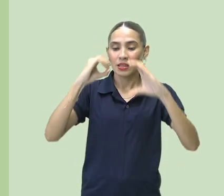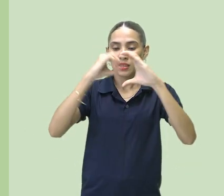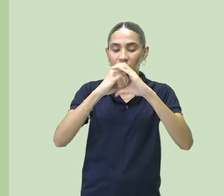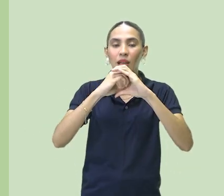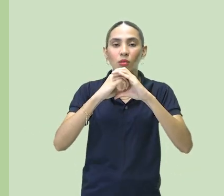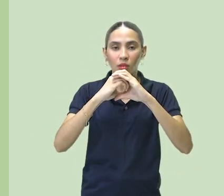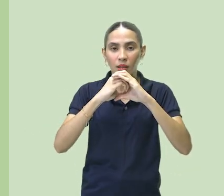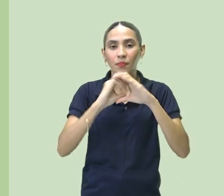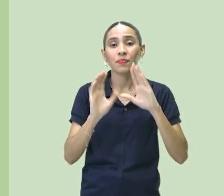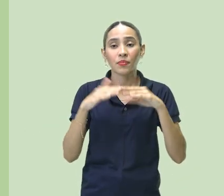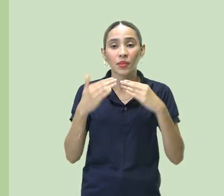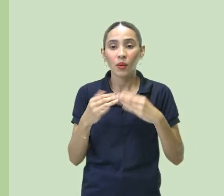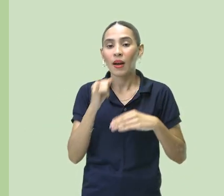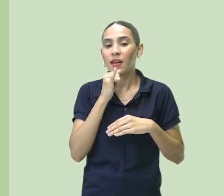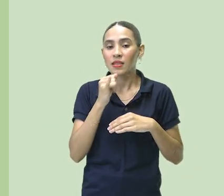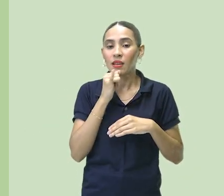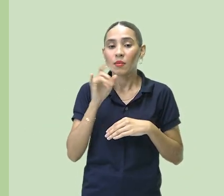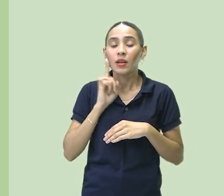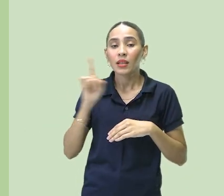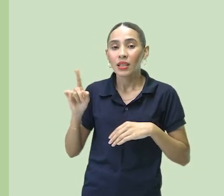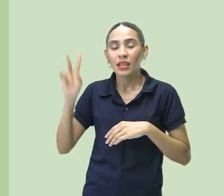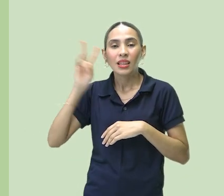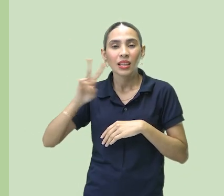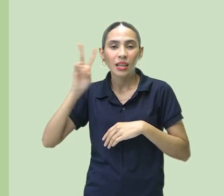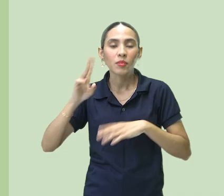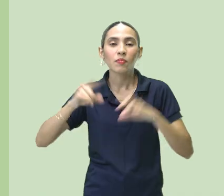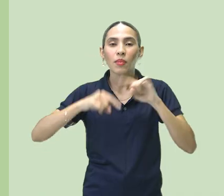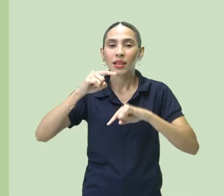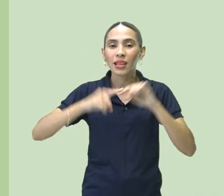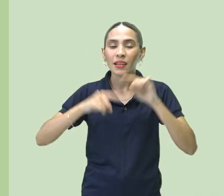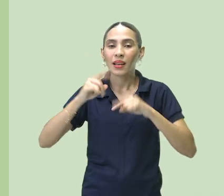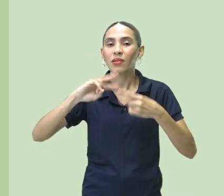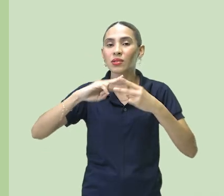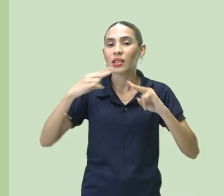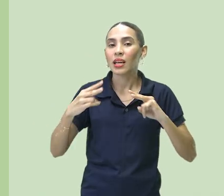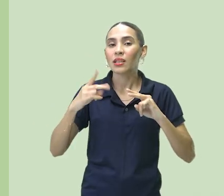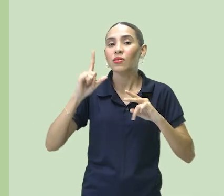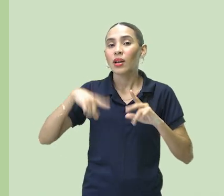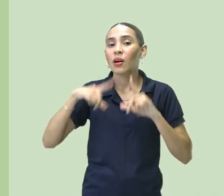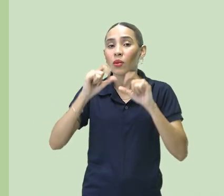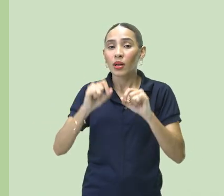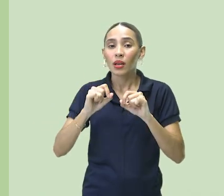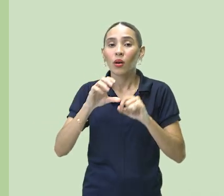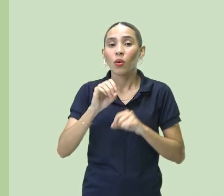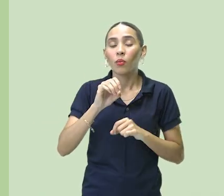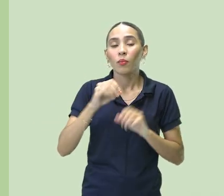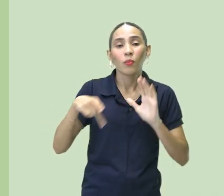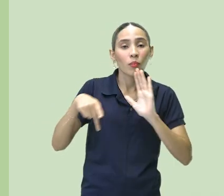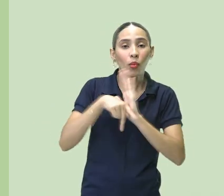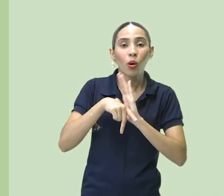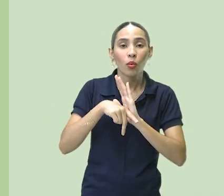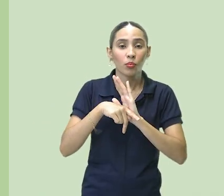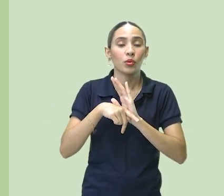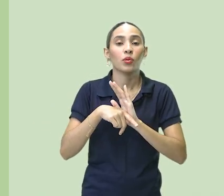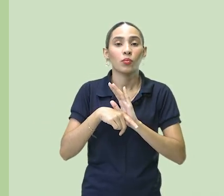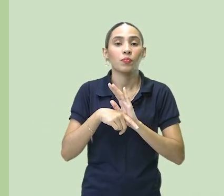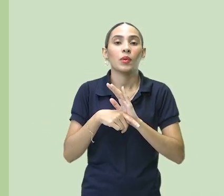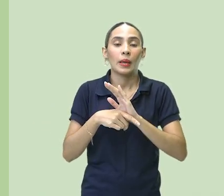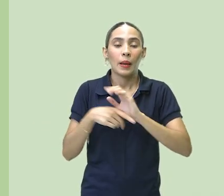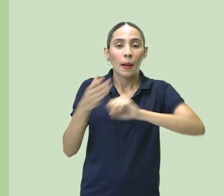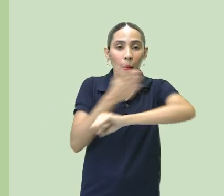indivíduo, né? Lembre-se que esse material genético ele é oriundo da ovelha